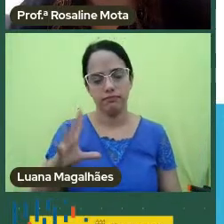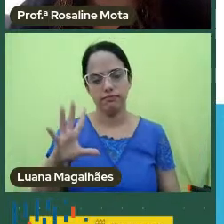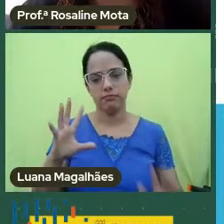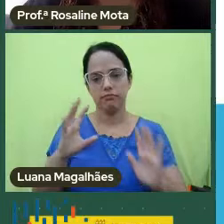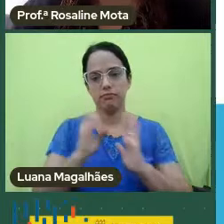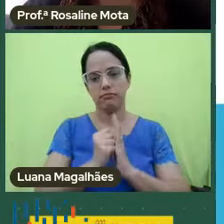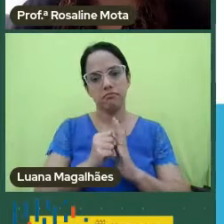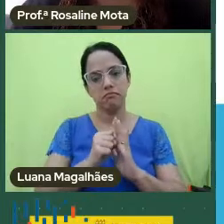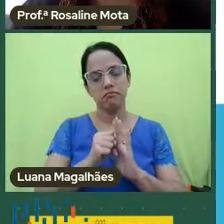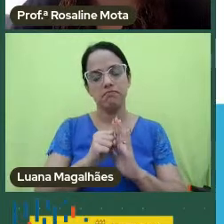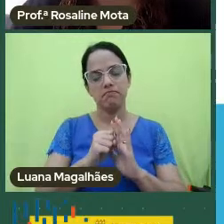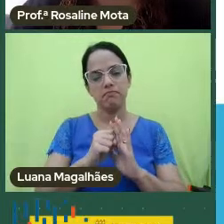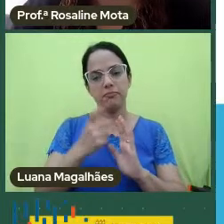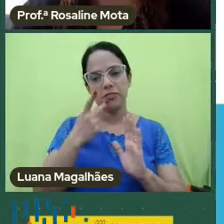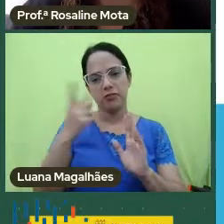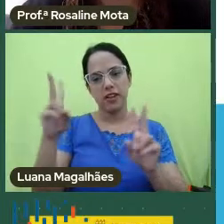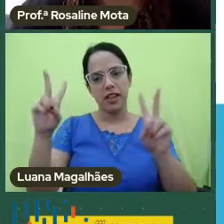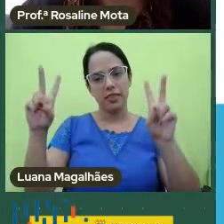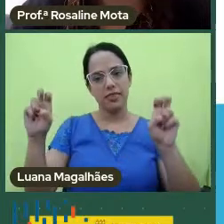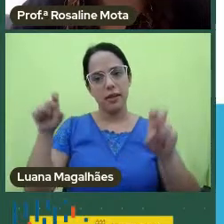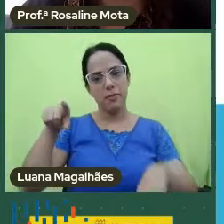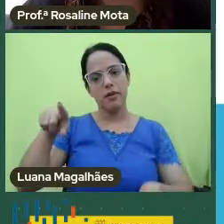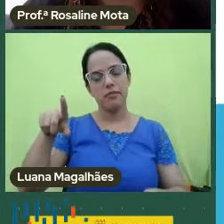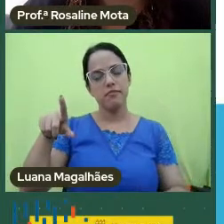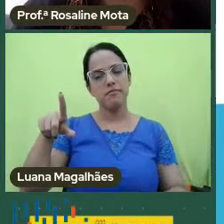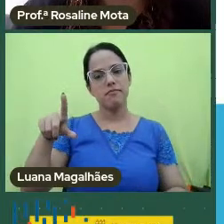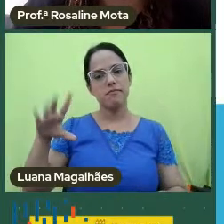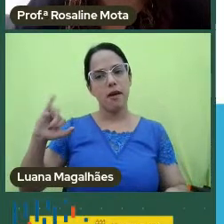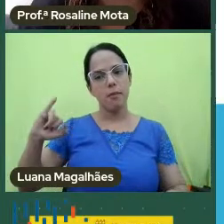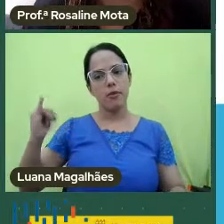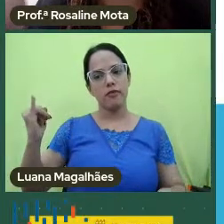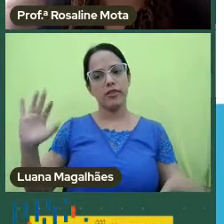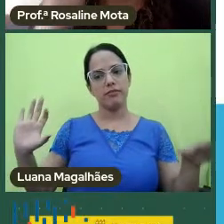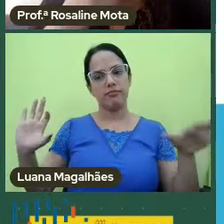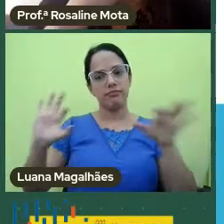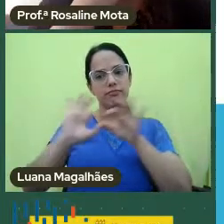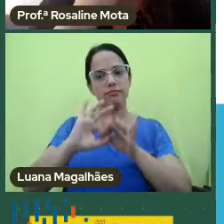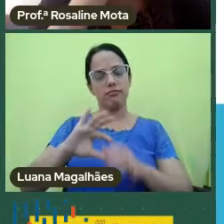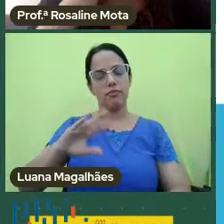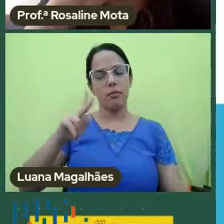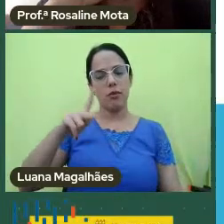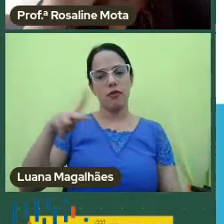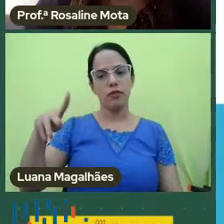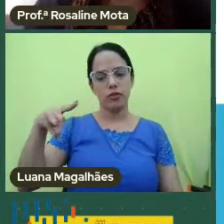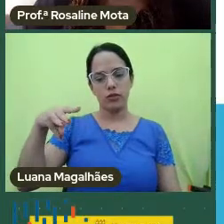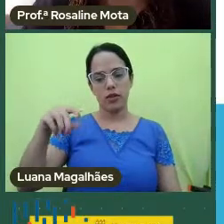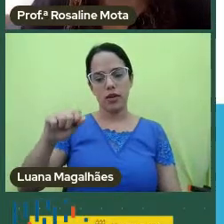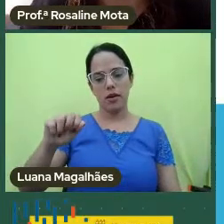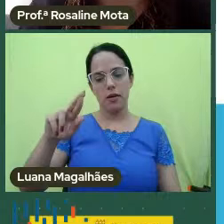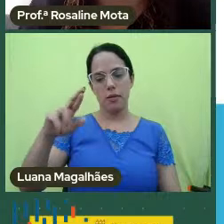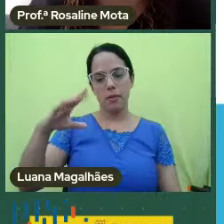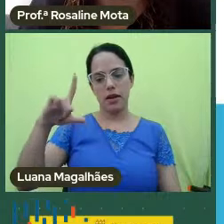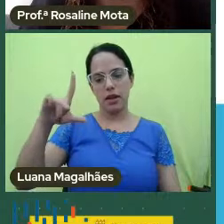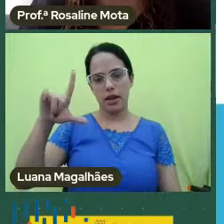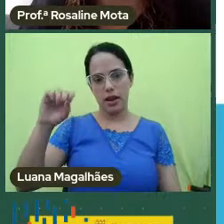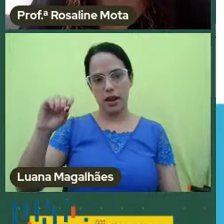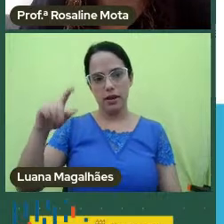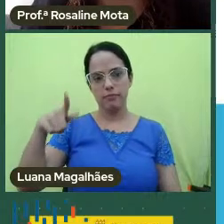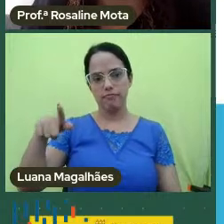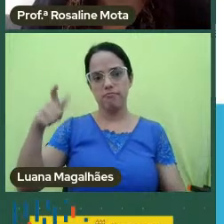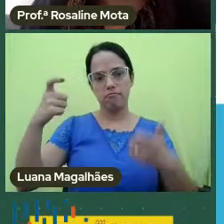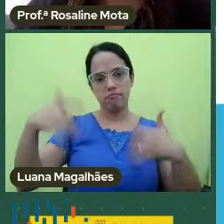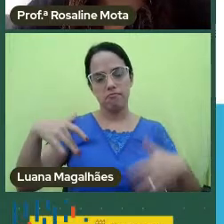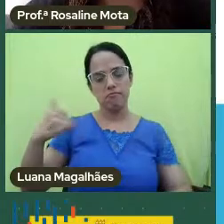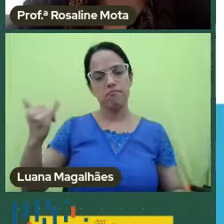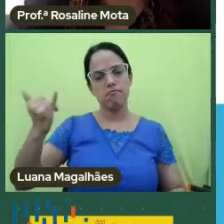temática tratada pelo professor Marcelo realmente é por demais importante e necessária.